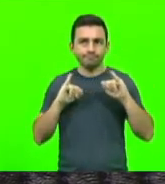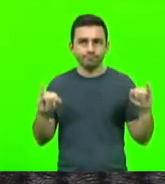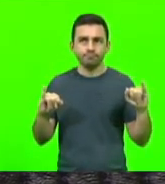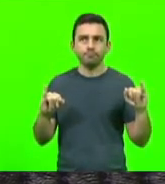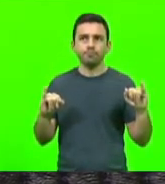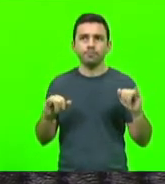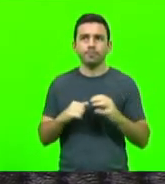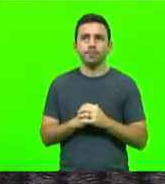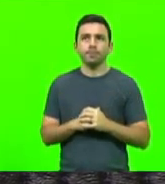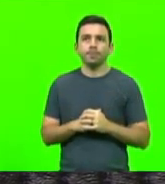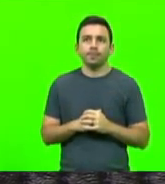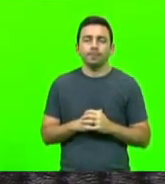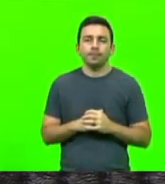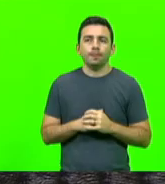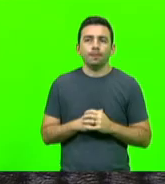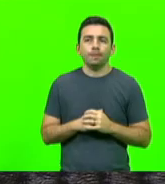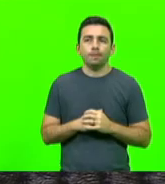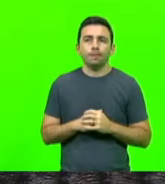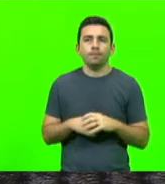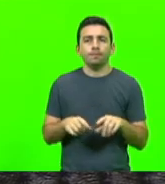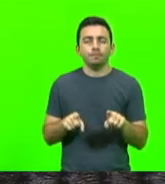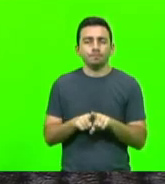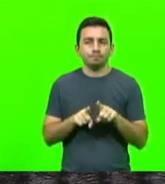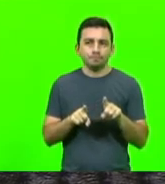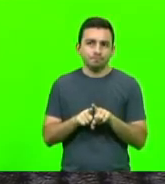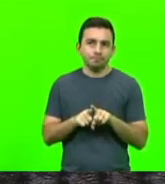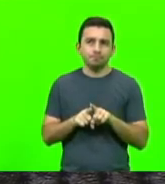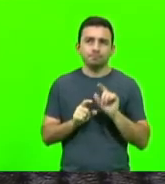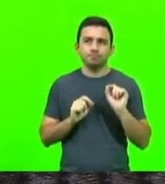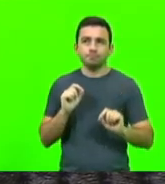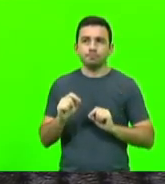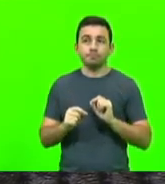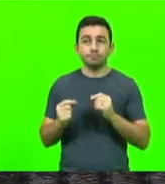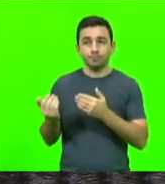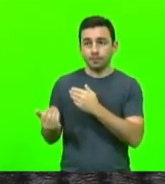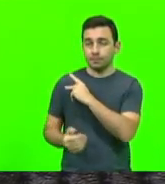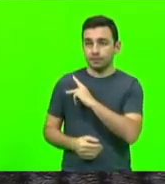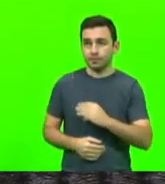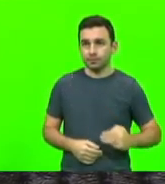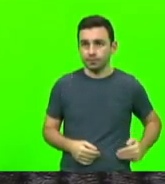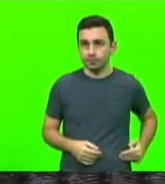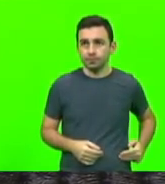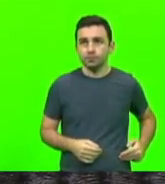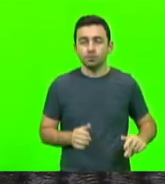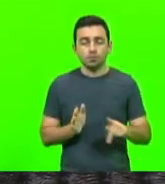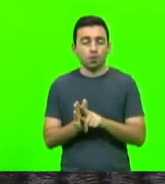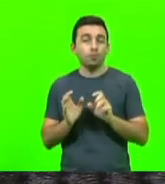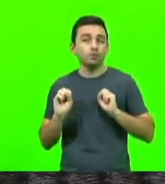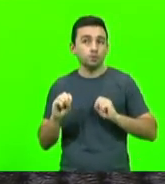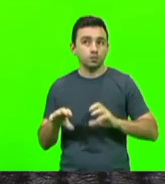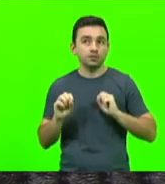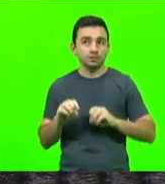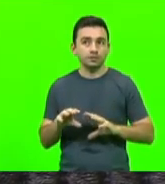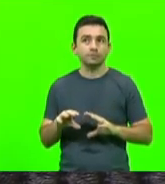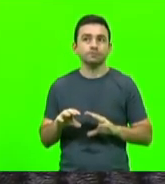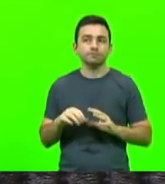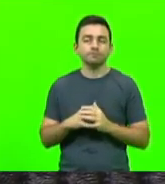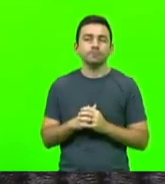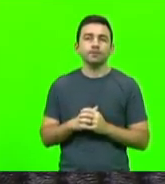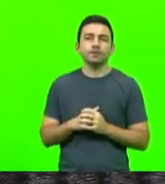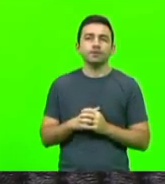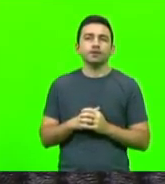sentido de manifestar ao ministro de Estado da Educação,